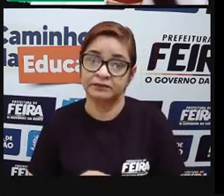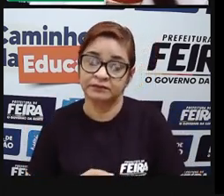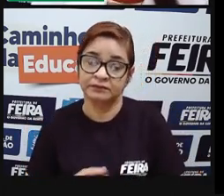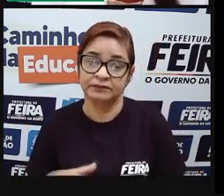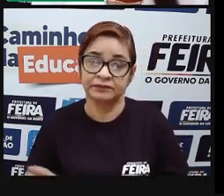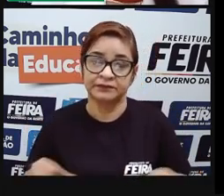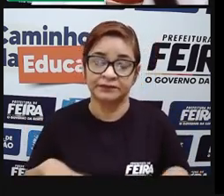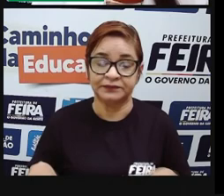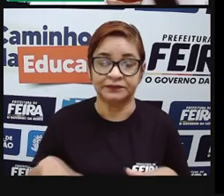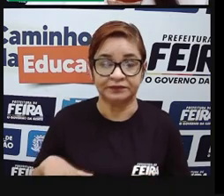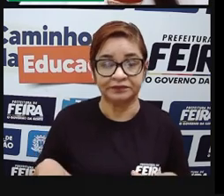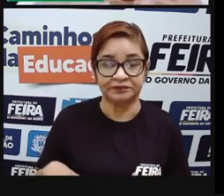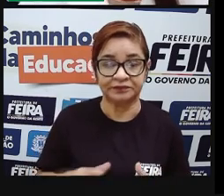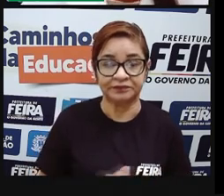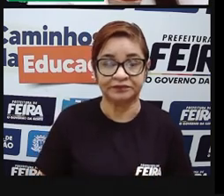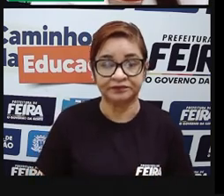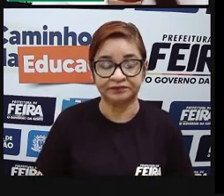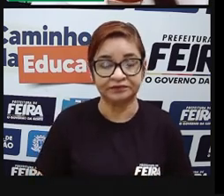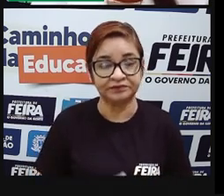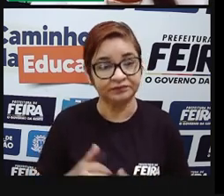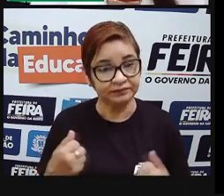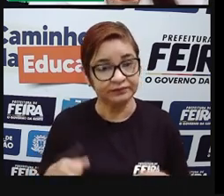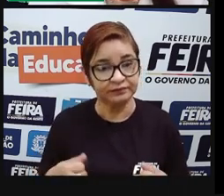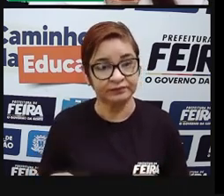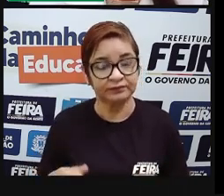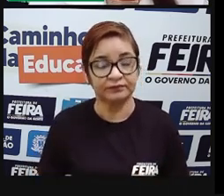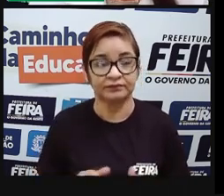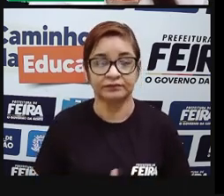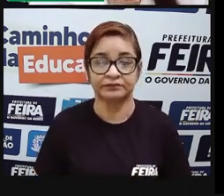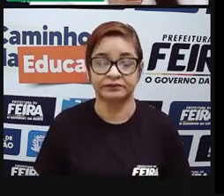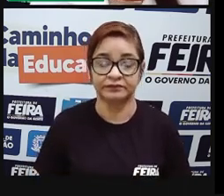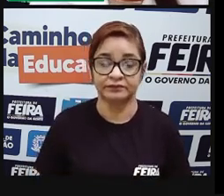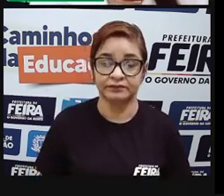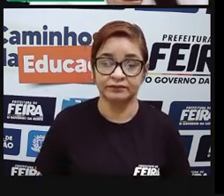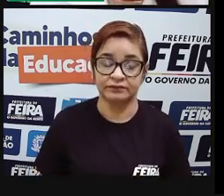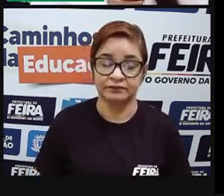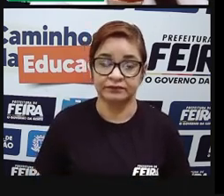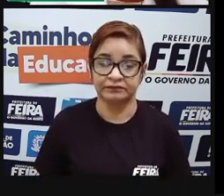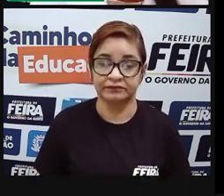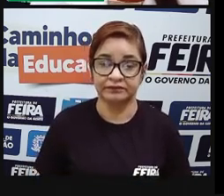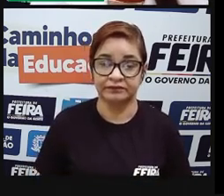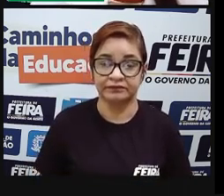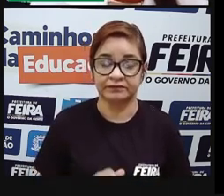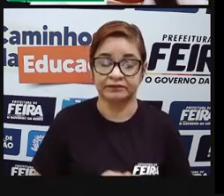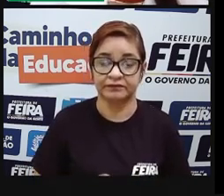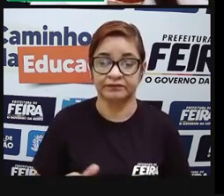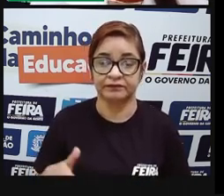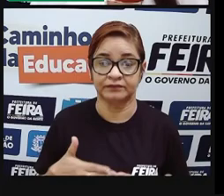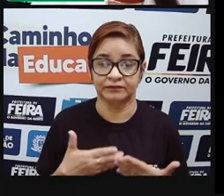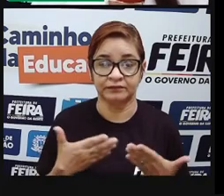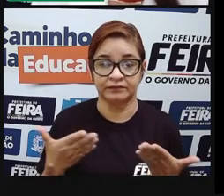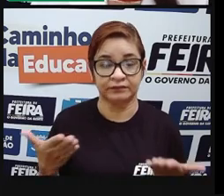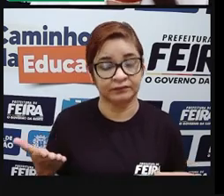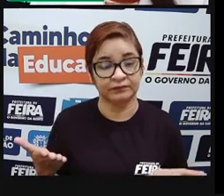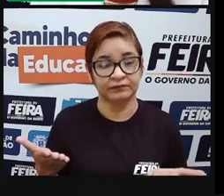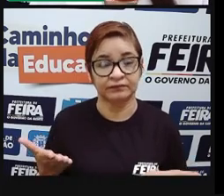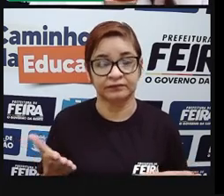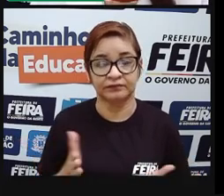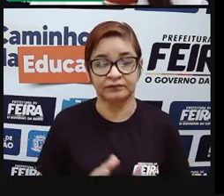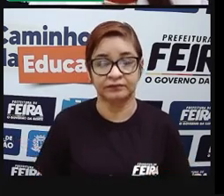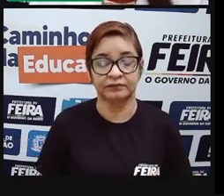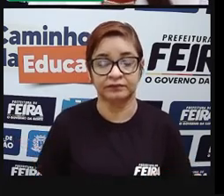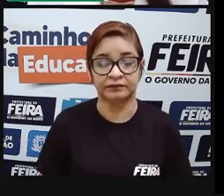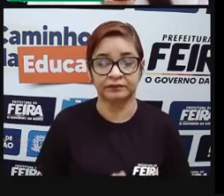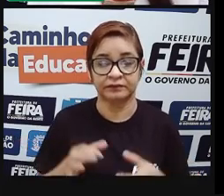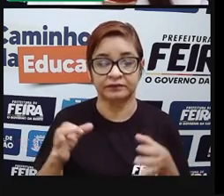casas comerciais estão tendo estão oferecendo tá bom gente então atividade que eu deixo para vocês a justamente essa de